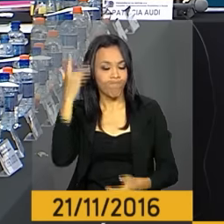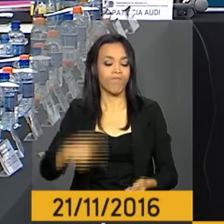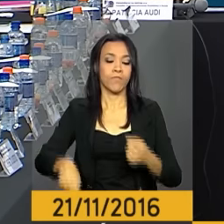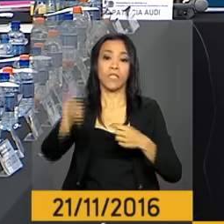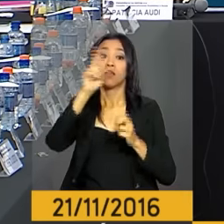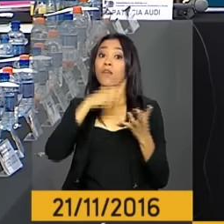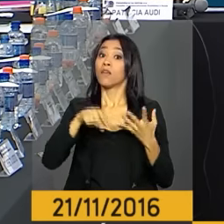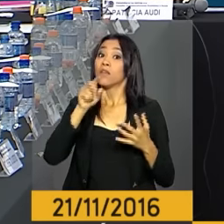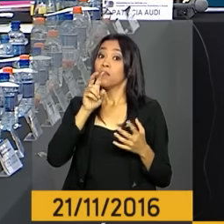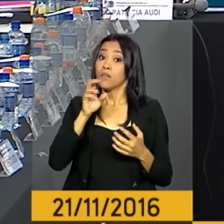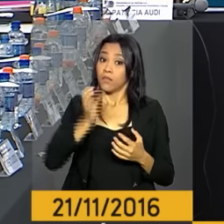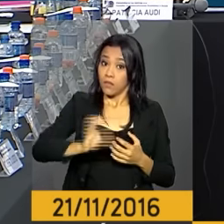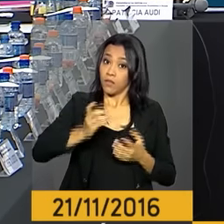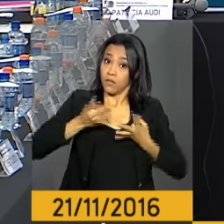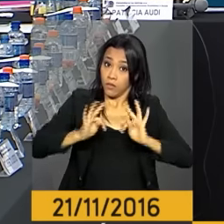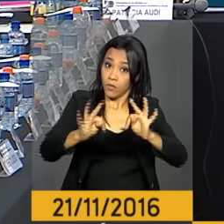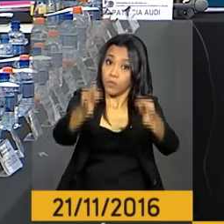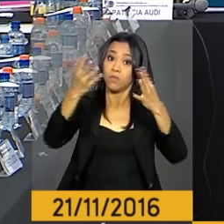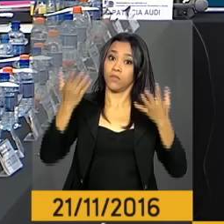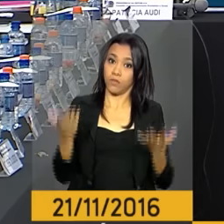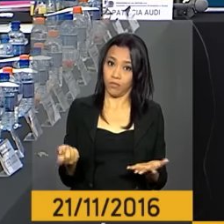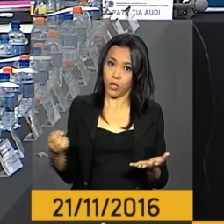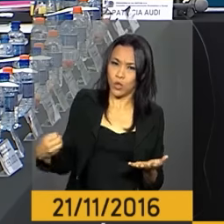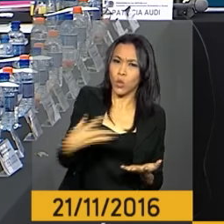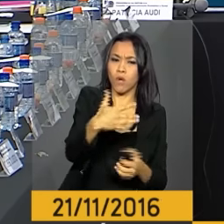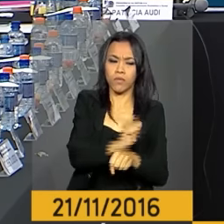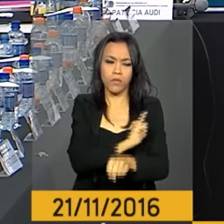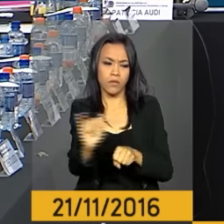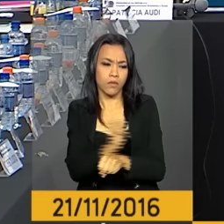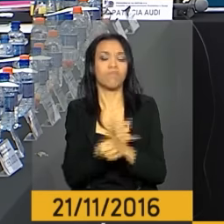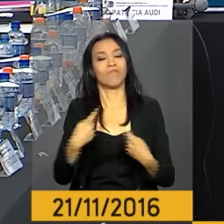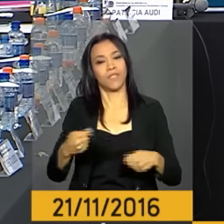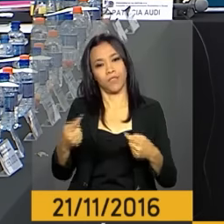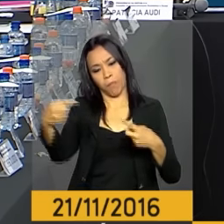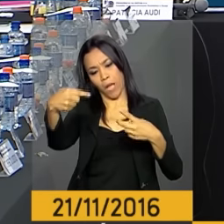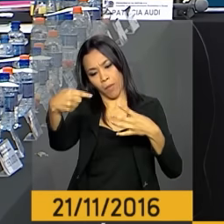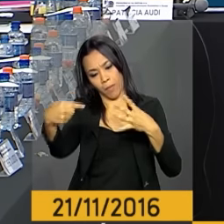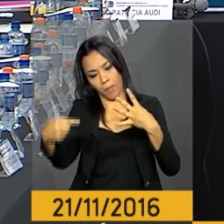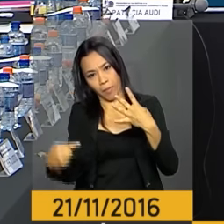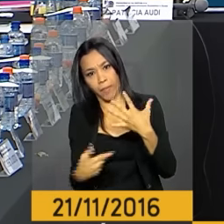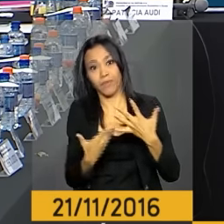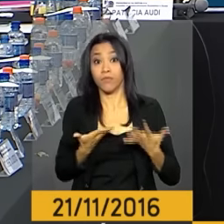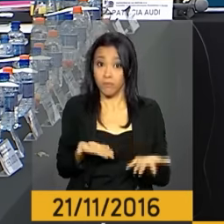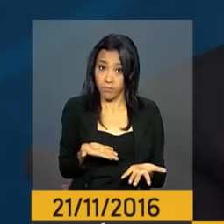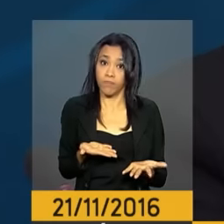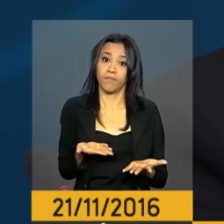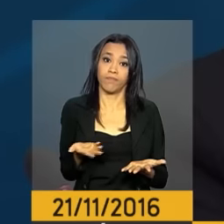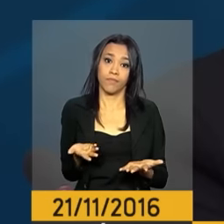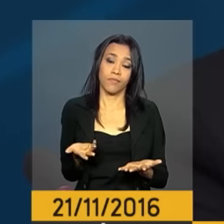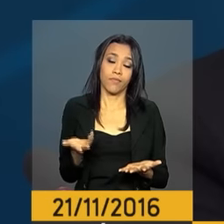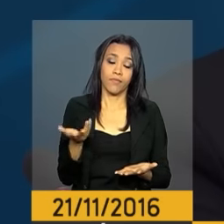e inovação. É claro, quando se diz isso, a primeira ideia que a mim me ocorre, inclusive,